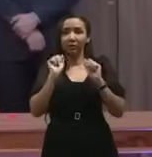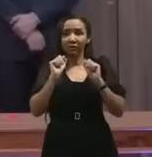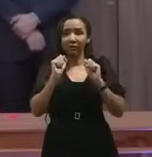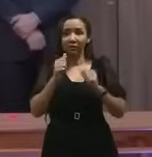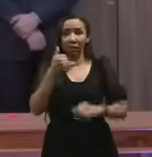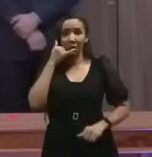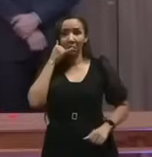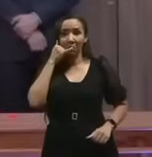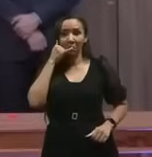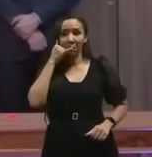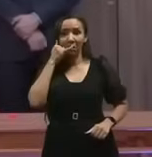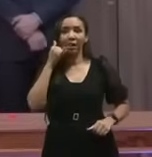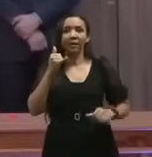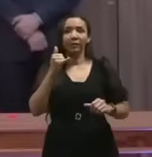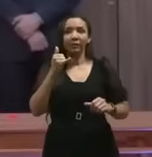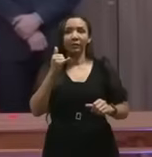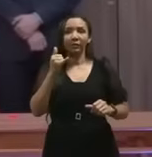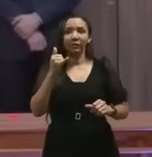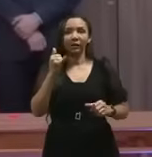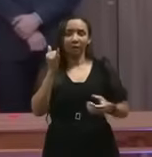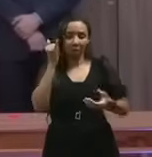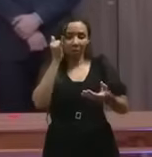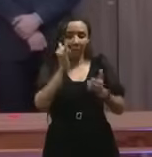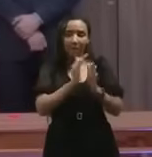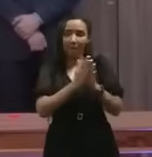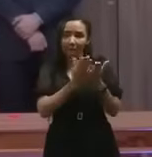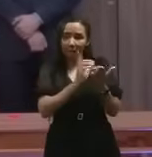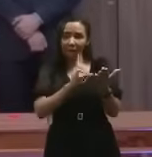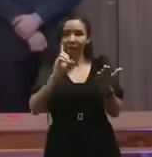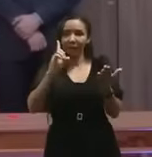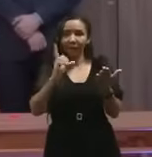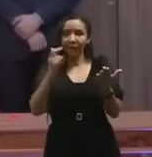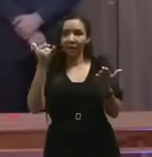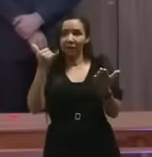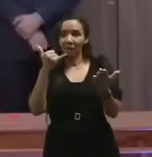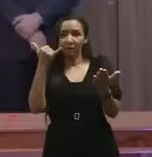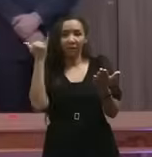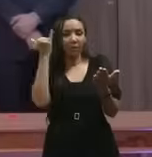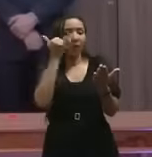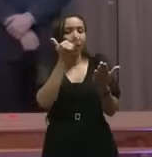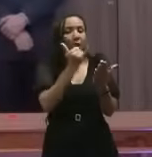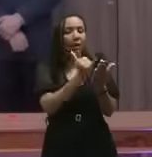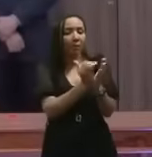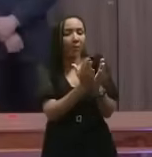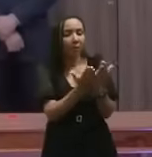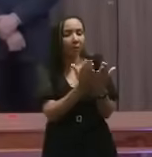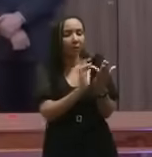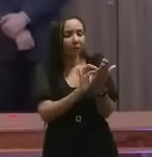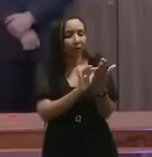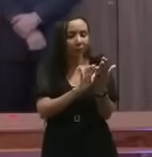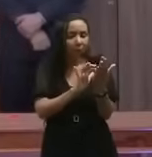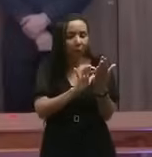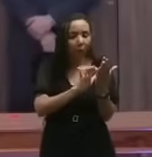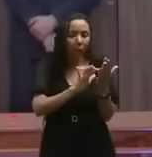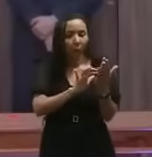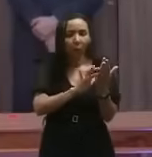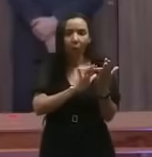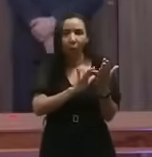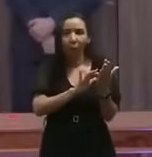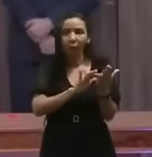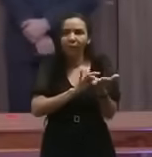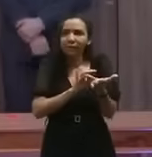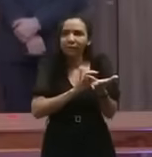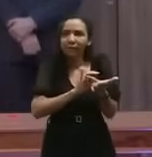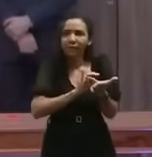tu me engana ele bota o célular dentro da Bíblia e tá aqui mexendo é vai tem muito Quem faz isso é